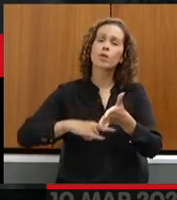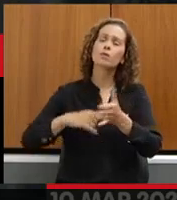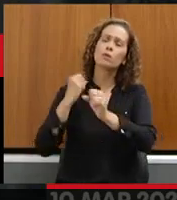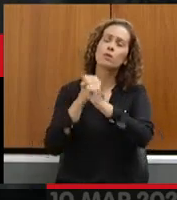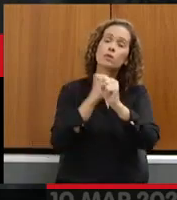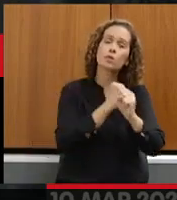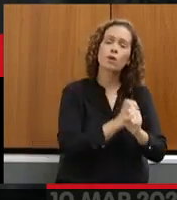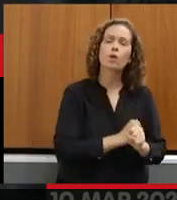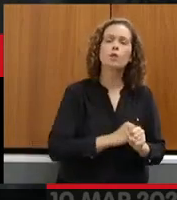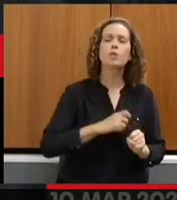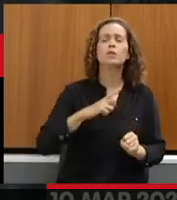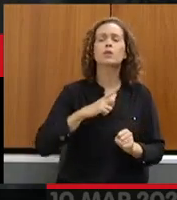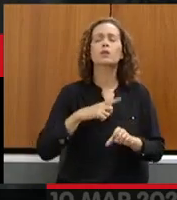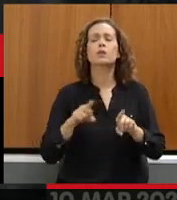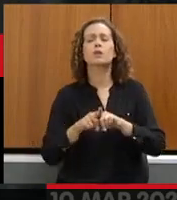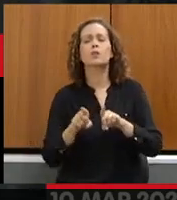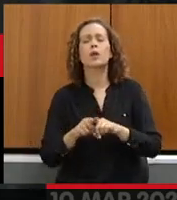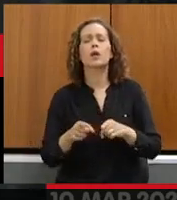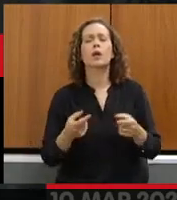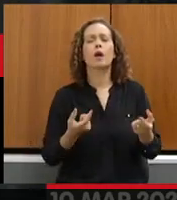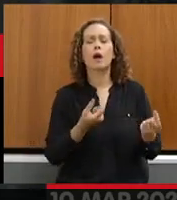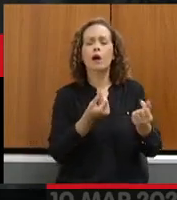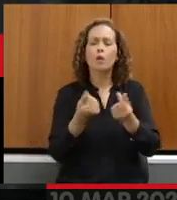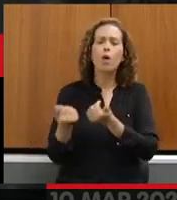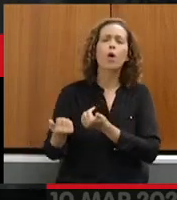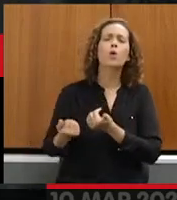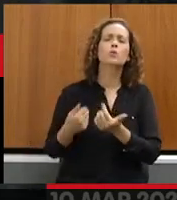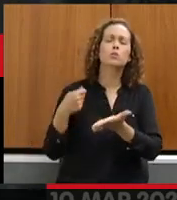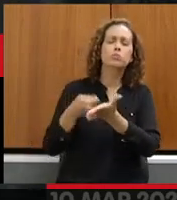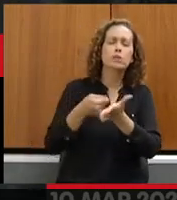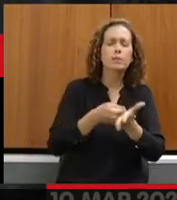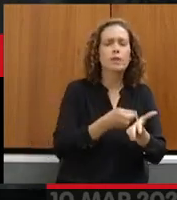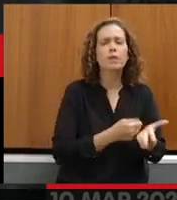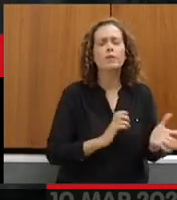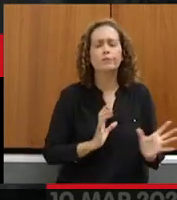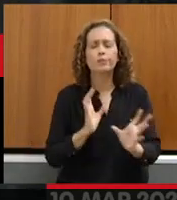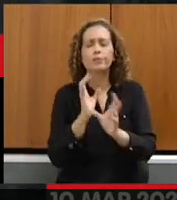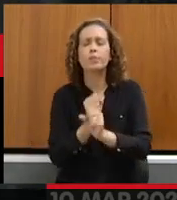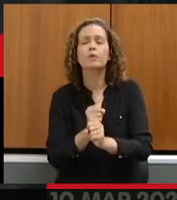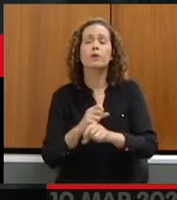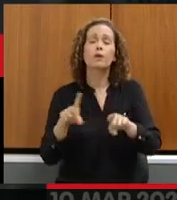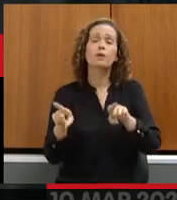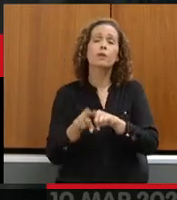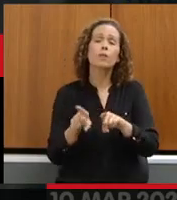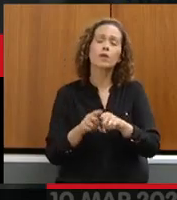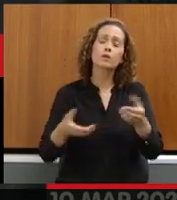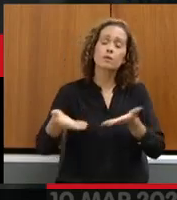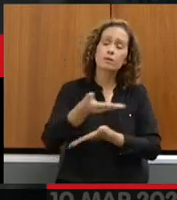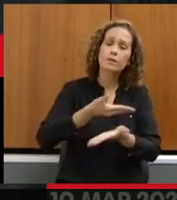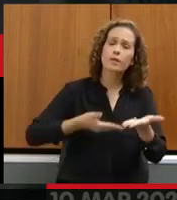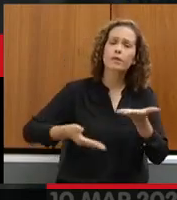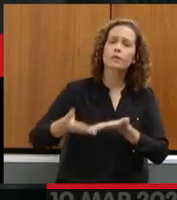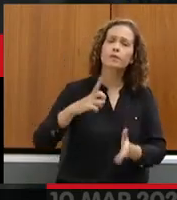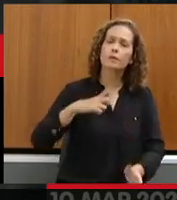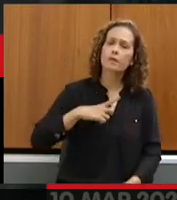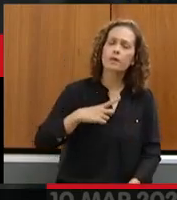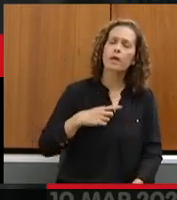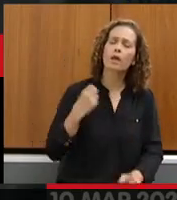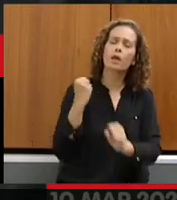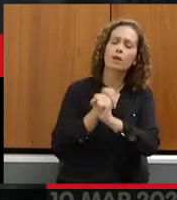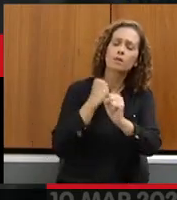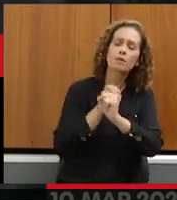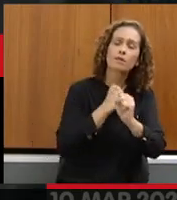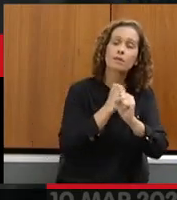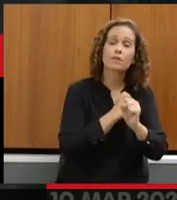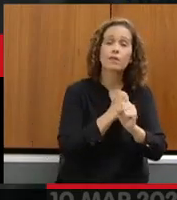estamos fazendo a operação de prestação de conta operação de transferência do que tem de resto de obra